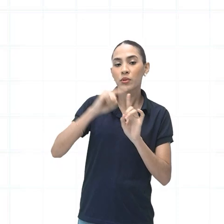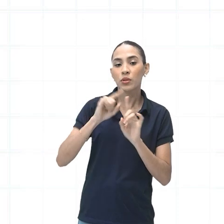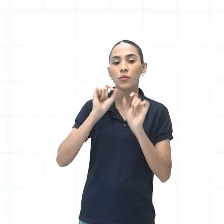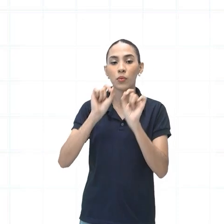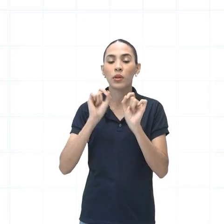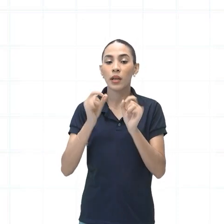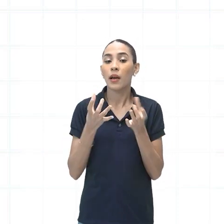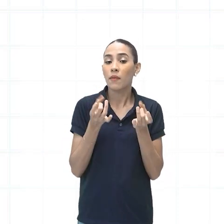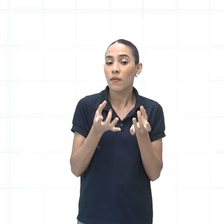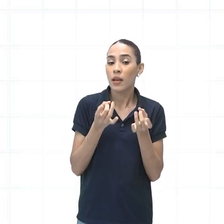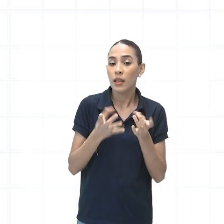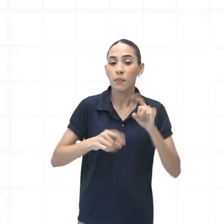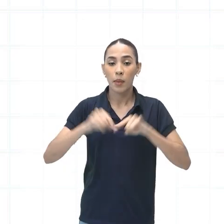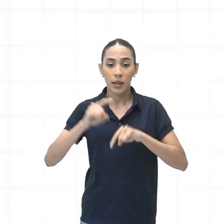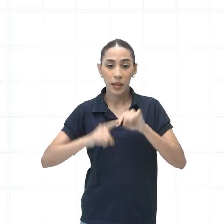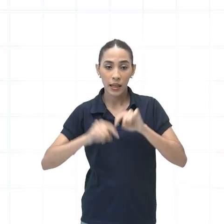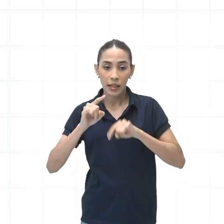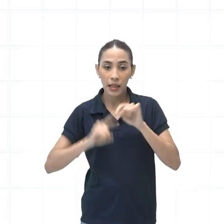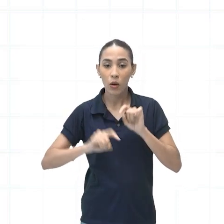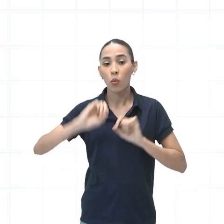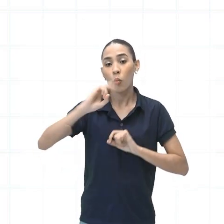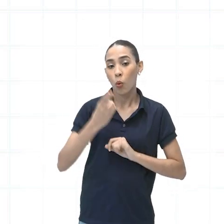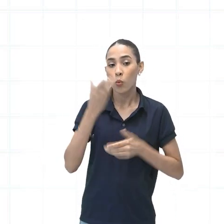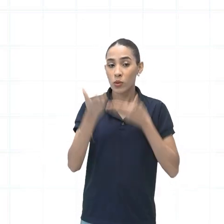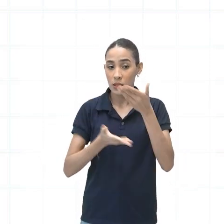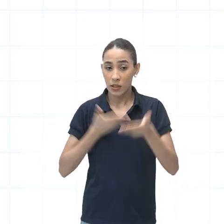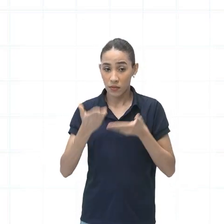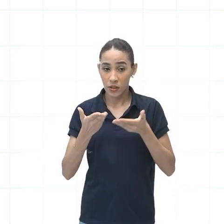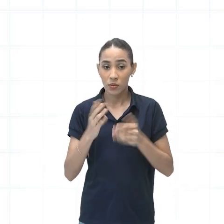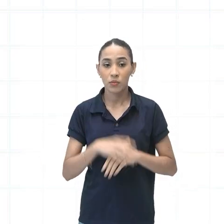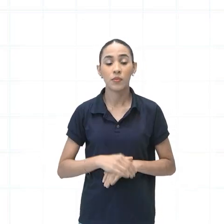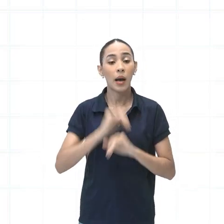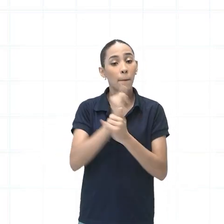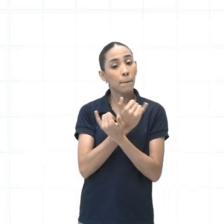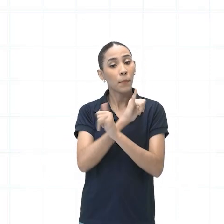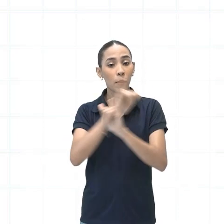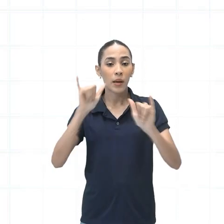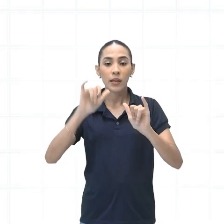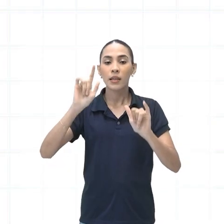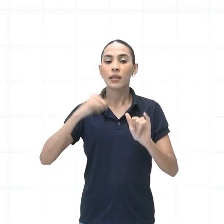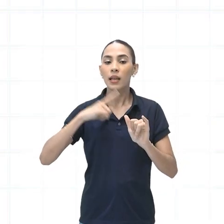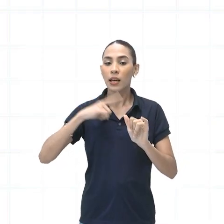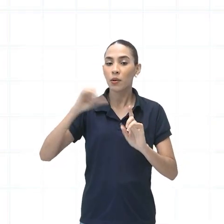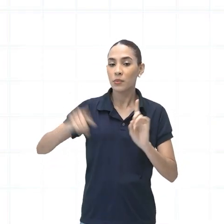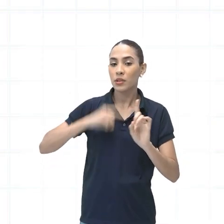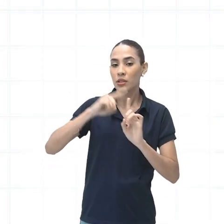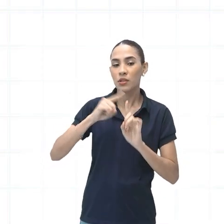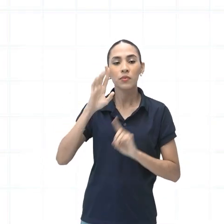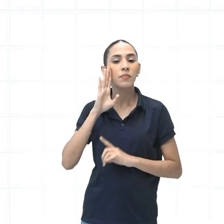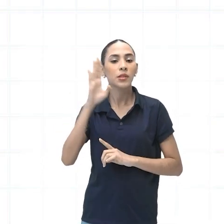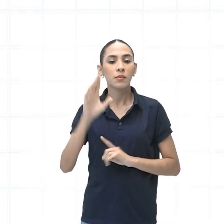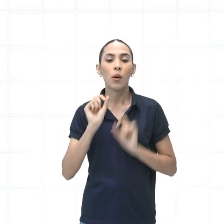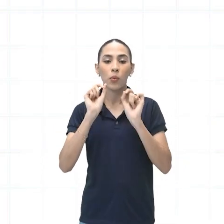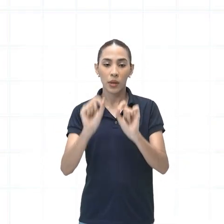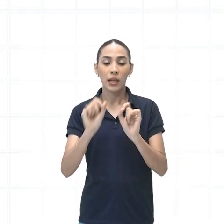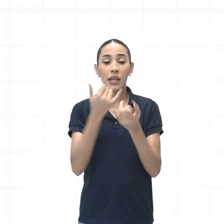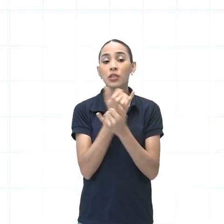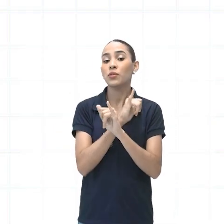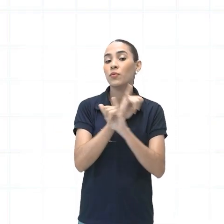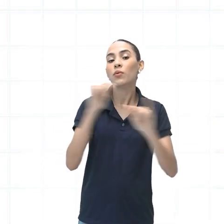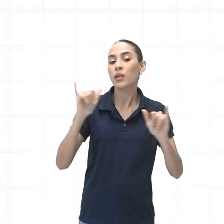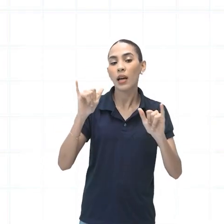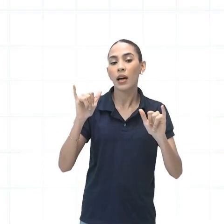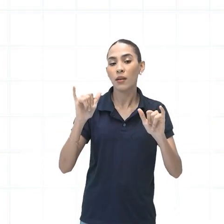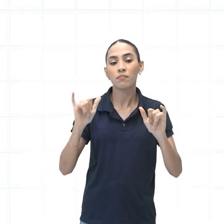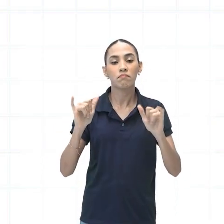finalidade vender um produto, um serviço, a propaganda tem como objetivo principal